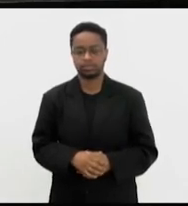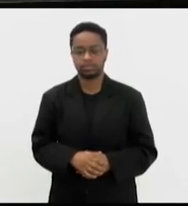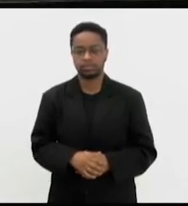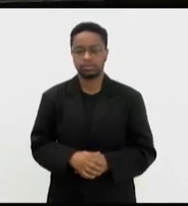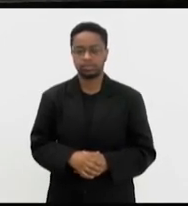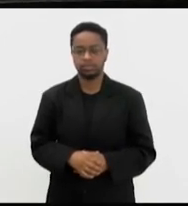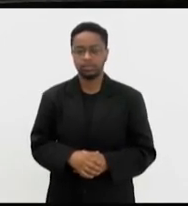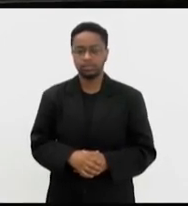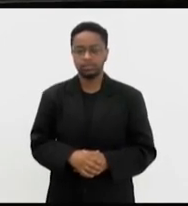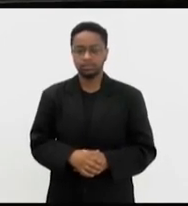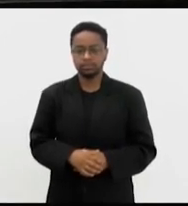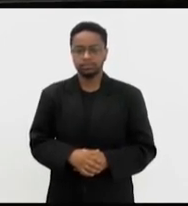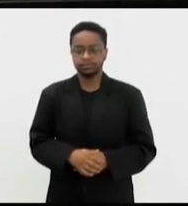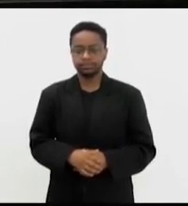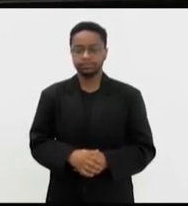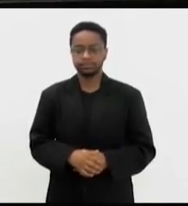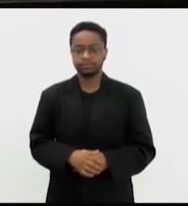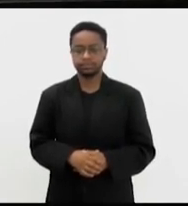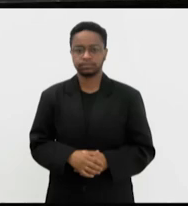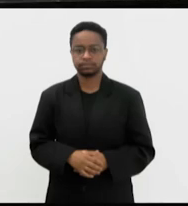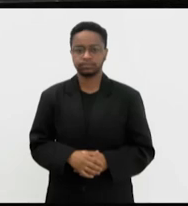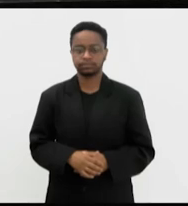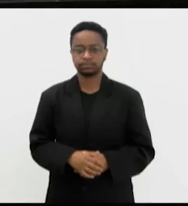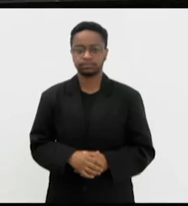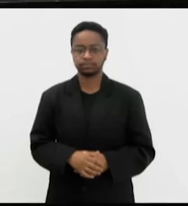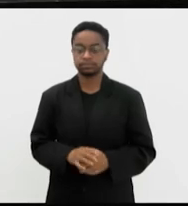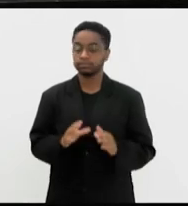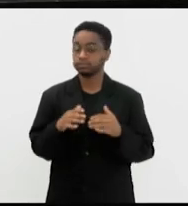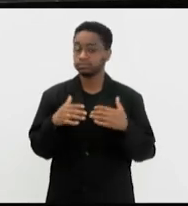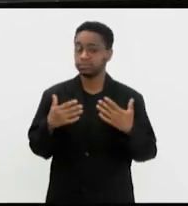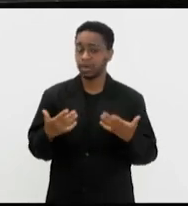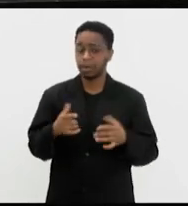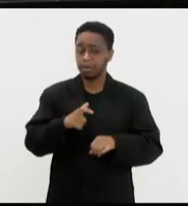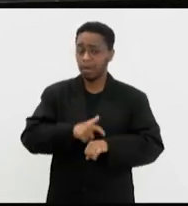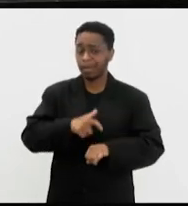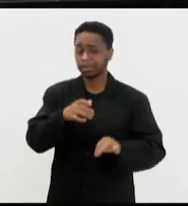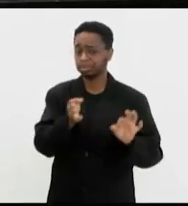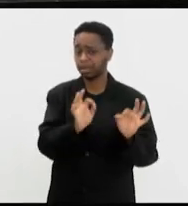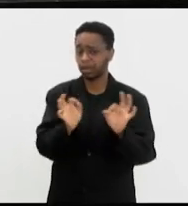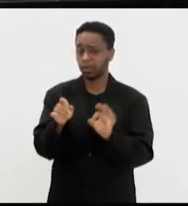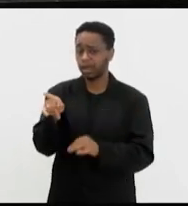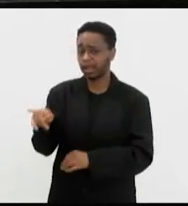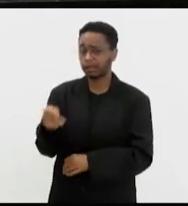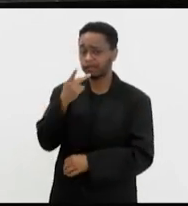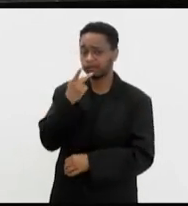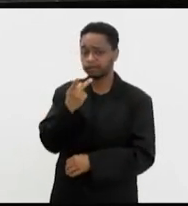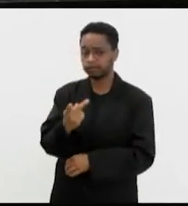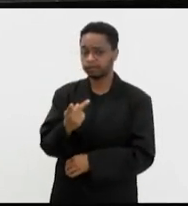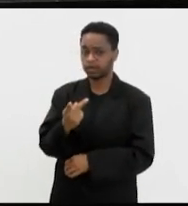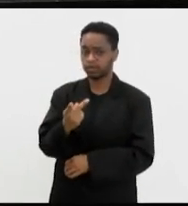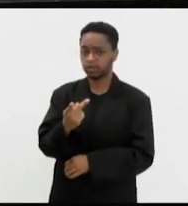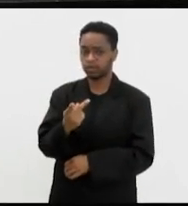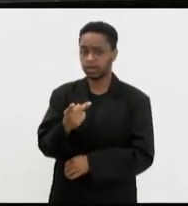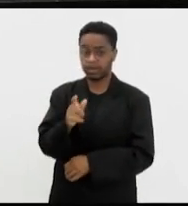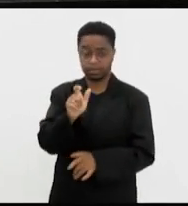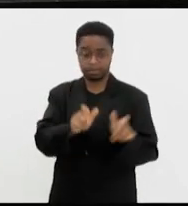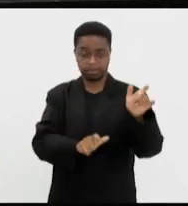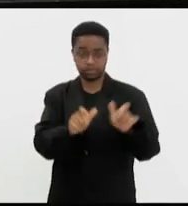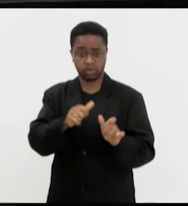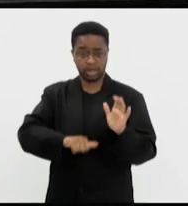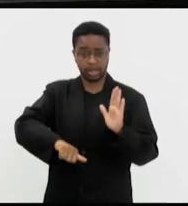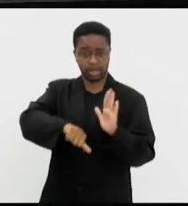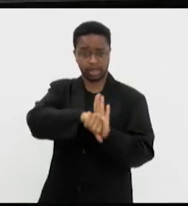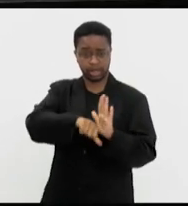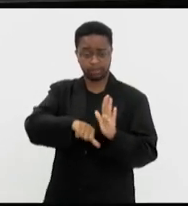nada e com isso em nenhum momento ela disse que criminosos devem